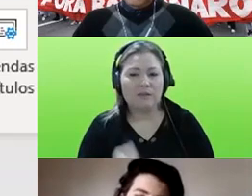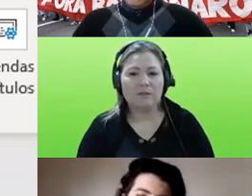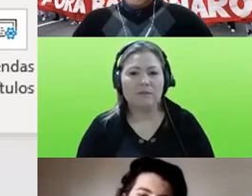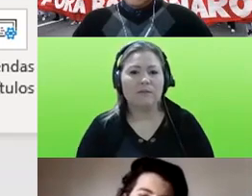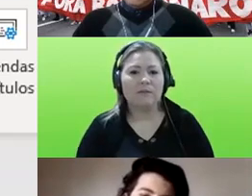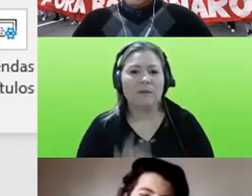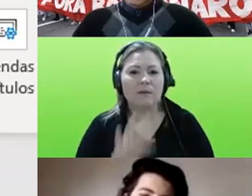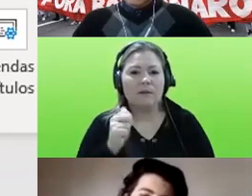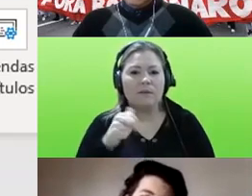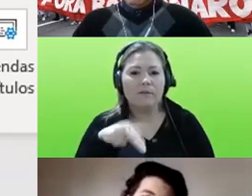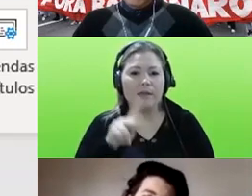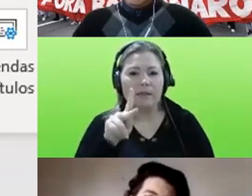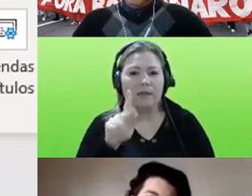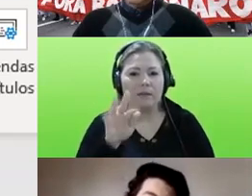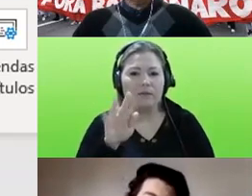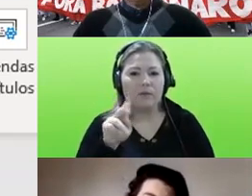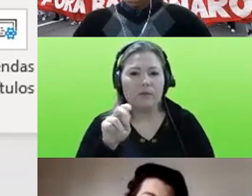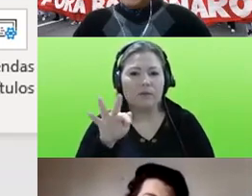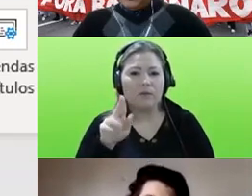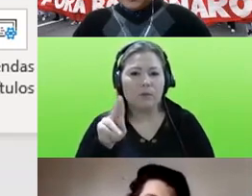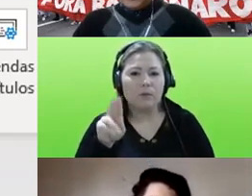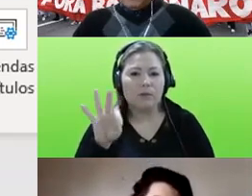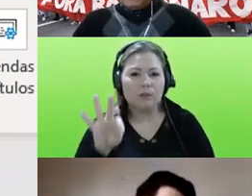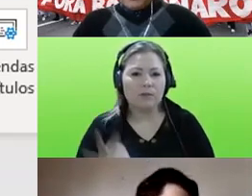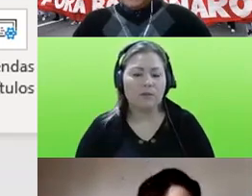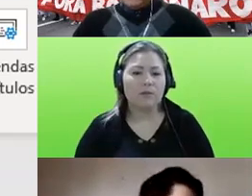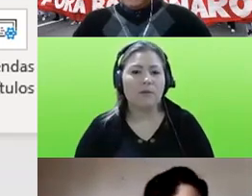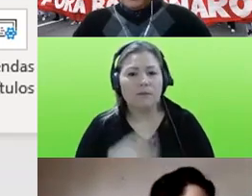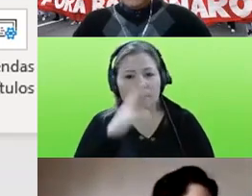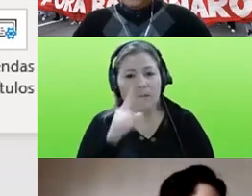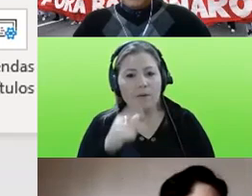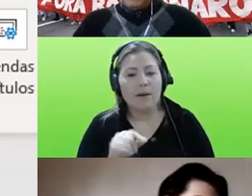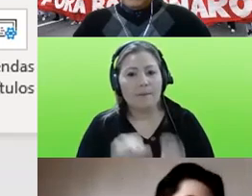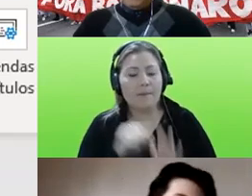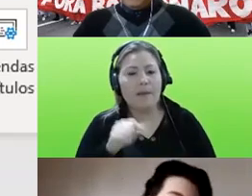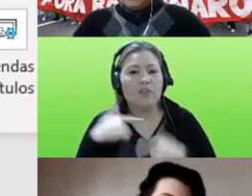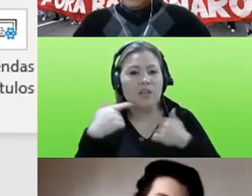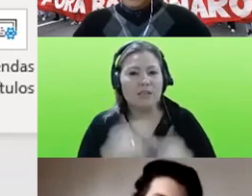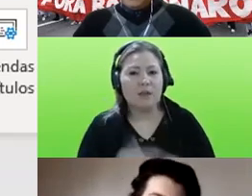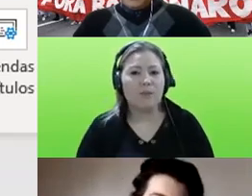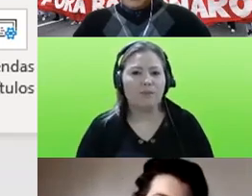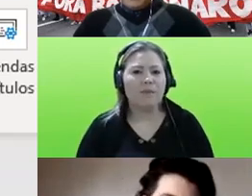de uma maneira que pertence, sobretudo, à primeira geração. Né? Então, a gente pensa geralmente